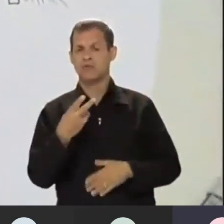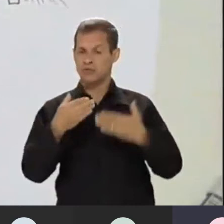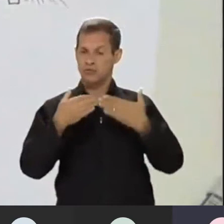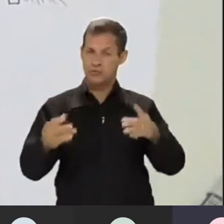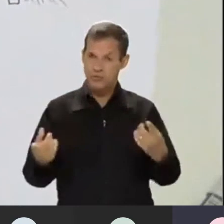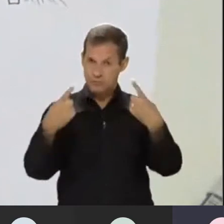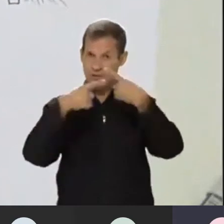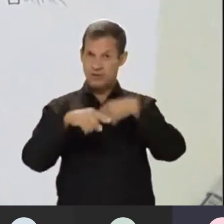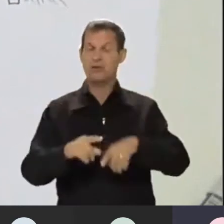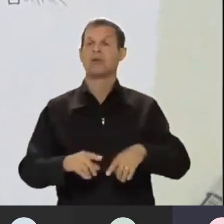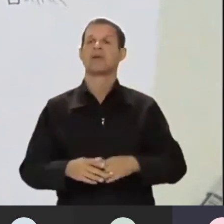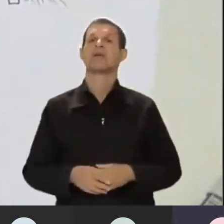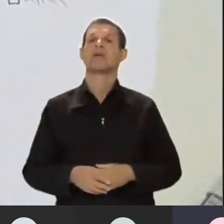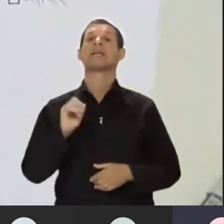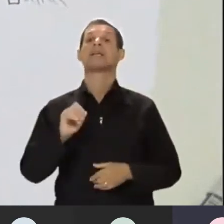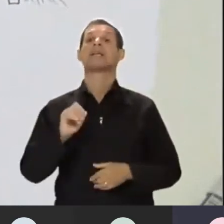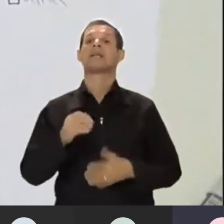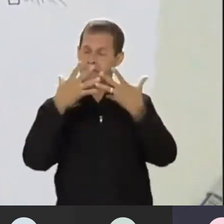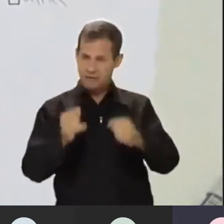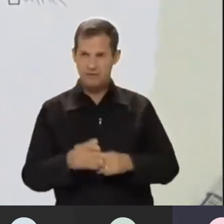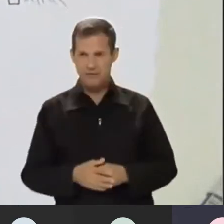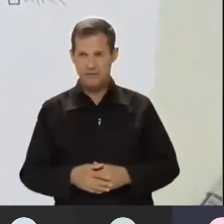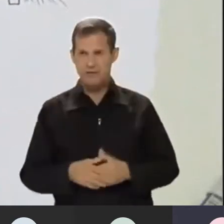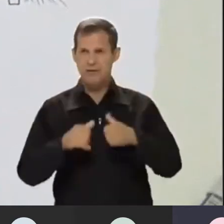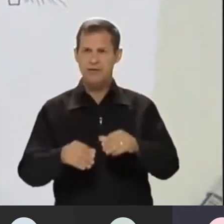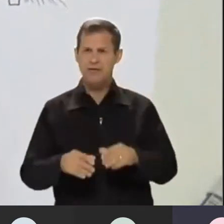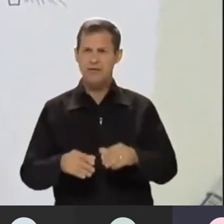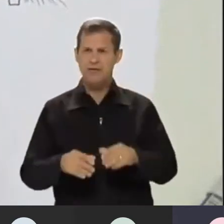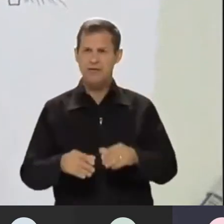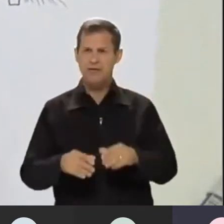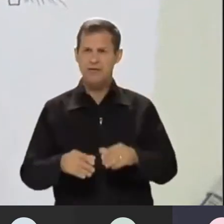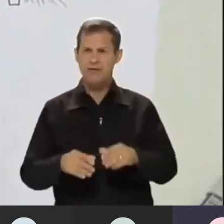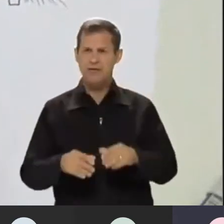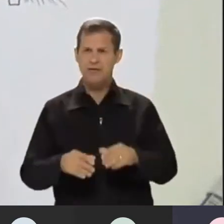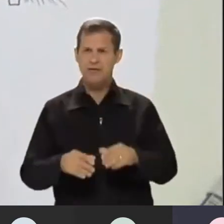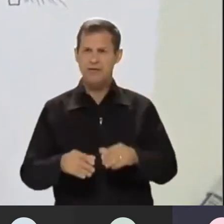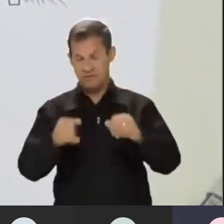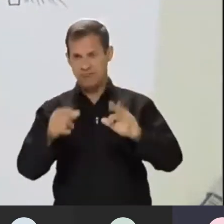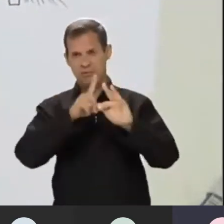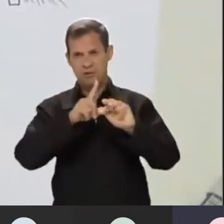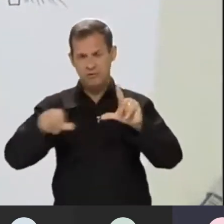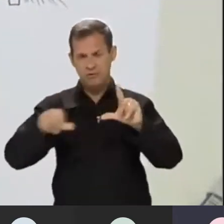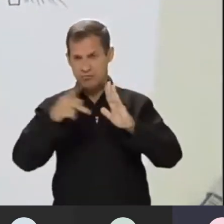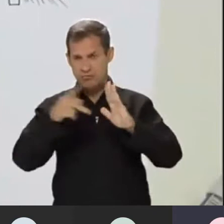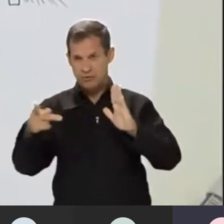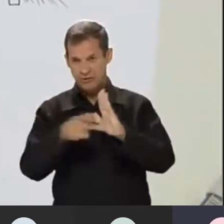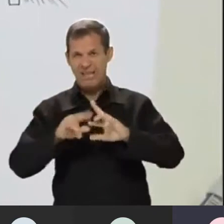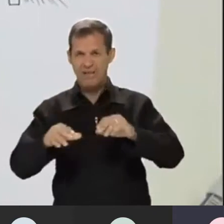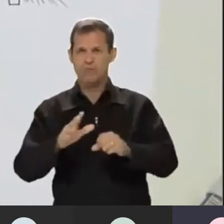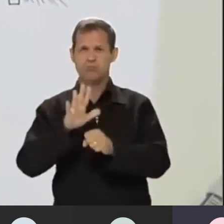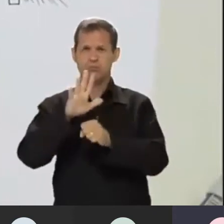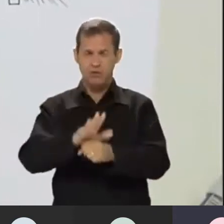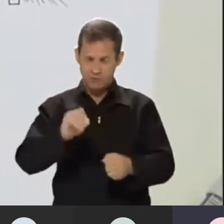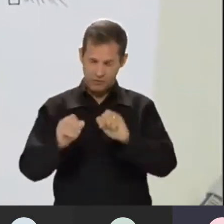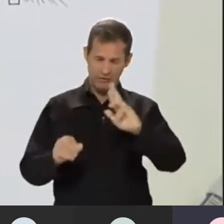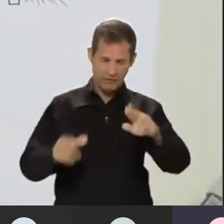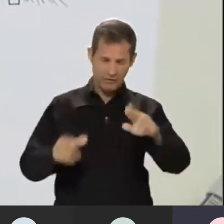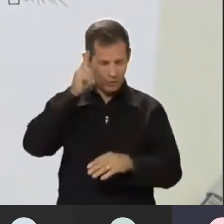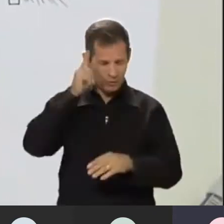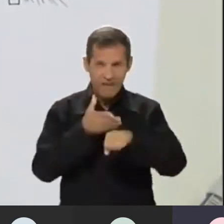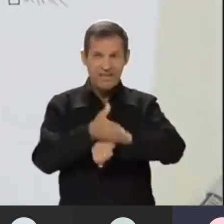aberturas opostas ou quase que opostas que permitem esse fluxo. Quando você permite esse fluxo, a diferença de pressão faz com que o